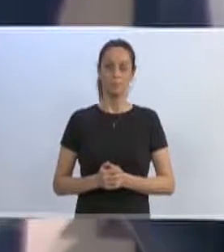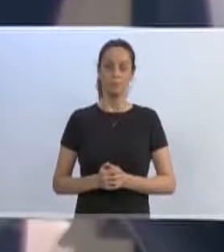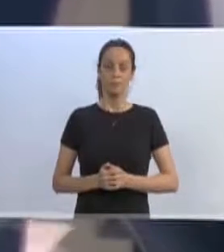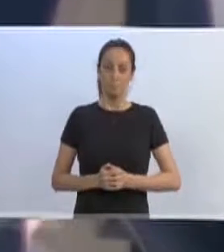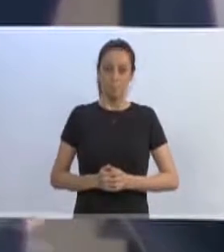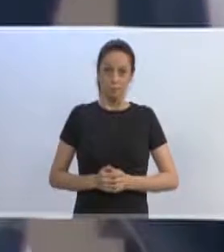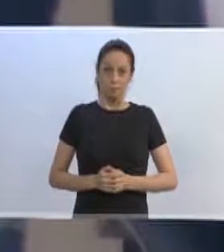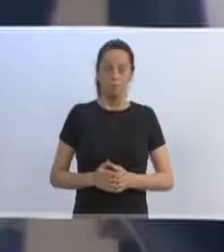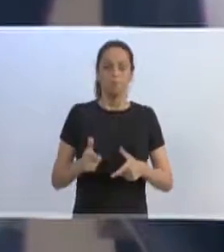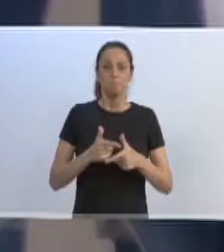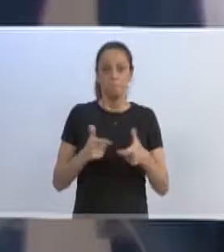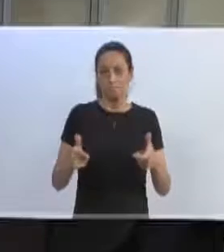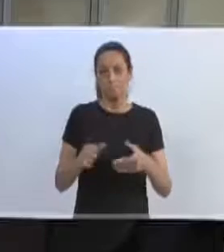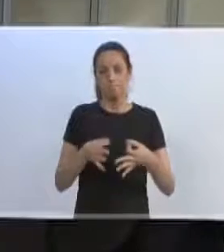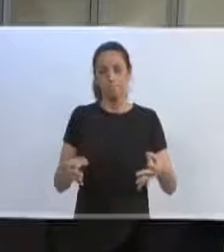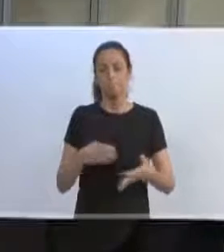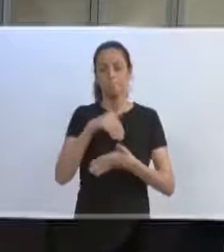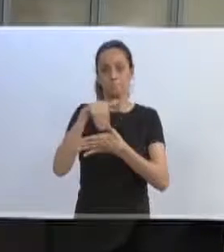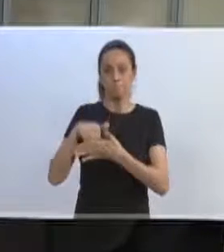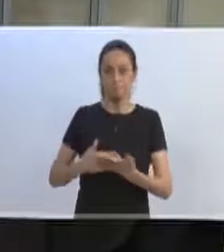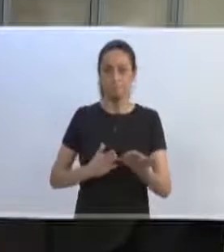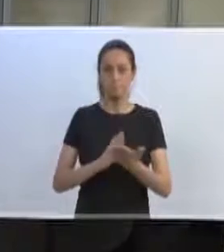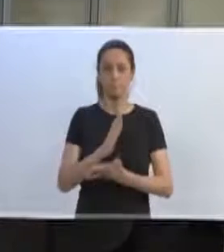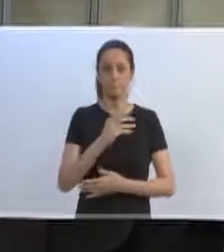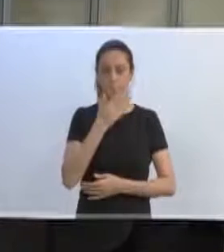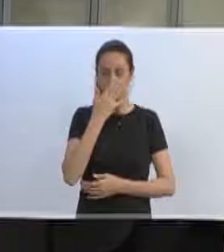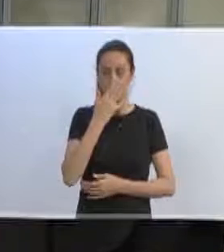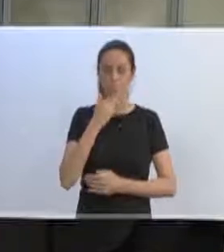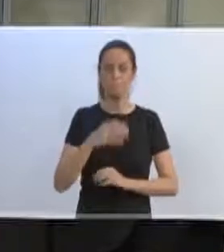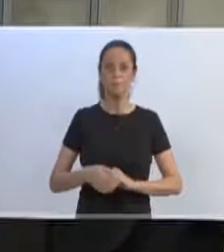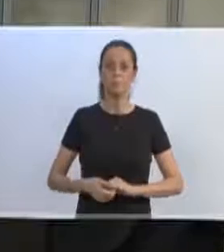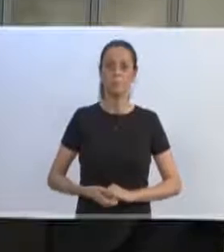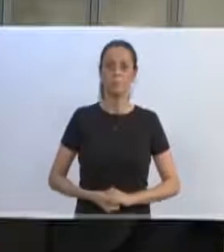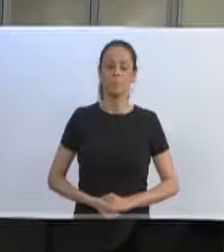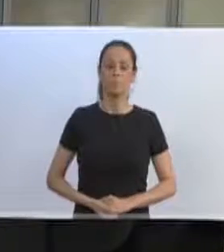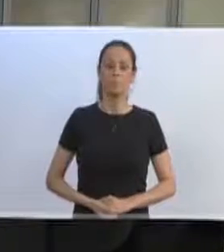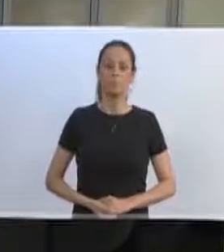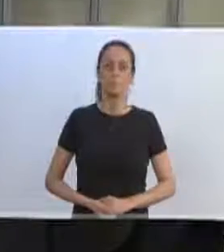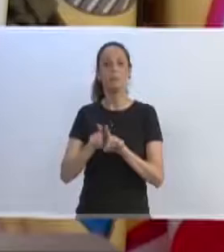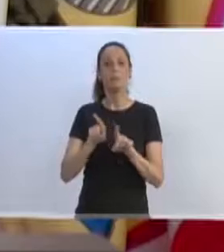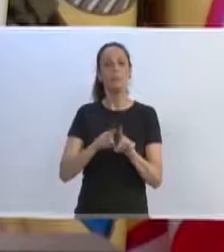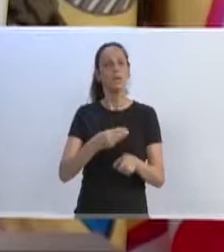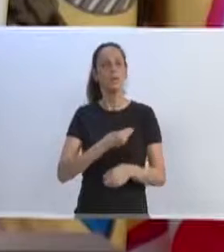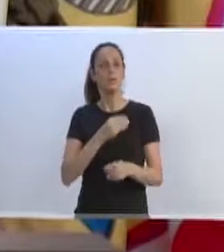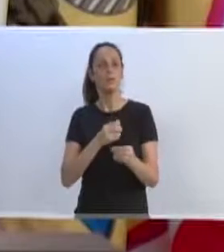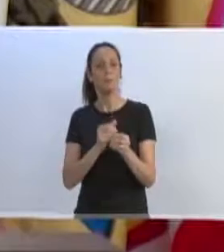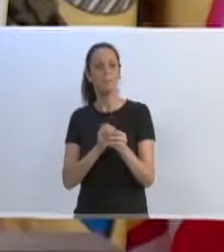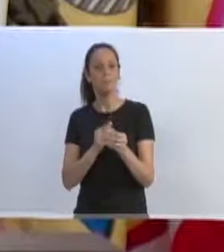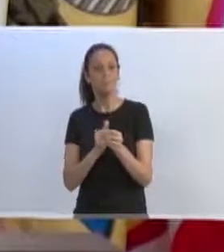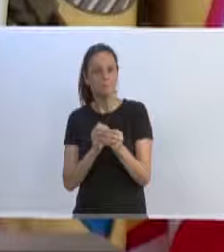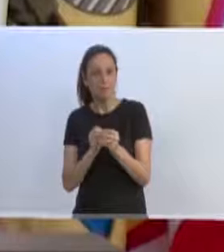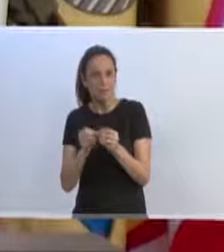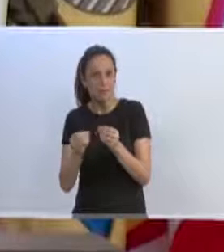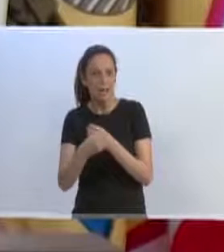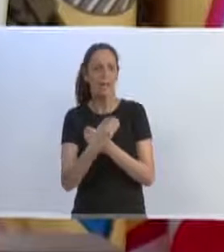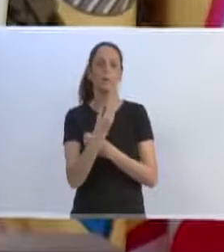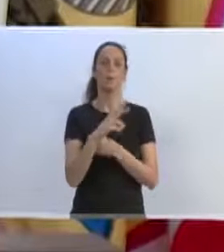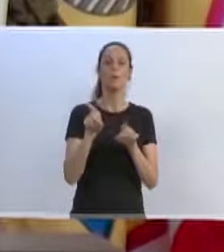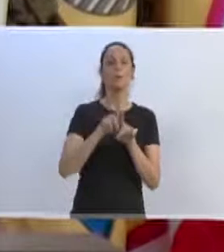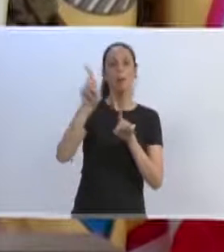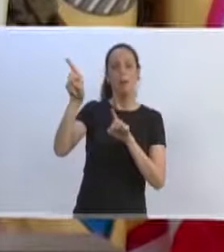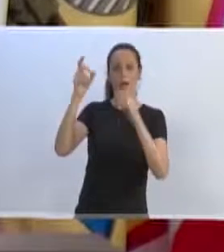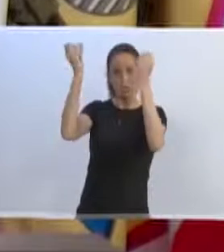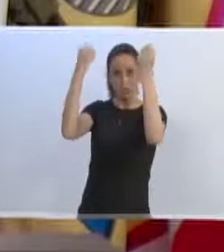redação final e sancionados pelo prefeito para entrarem em vigor. Na tribuna livre, o presidente do Blumenau